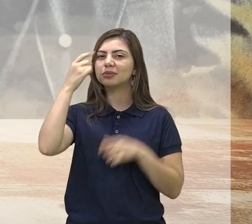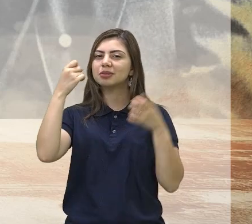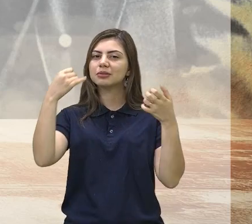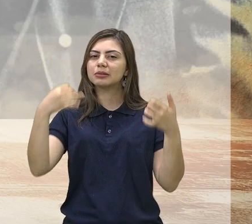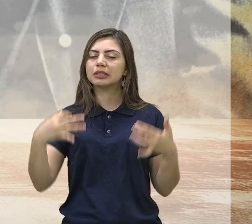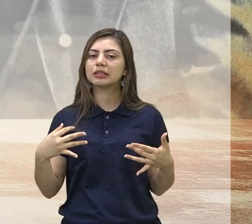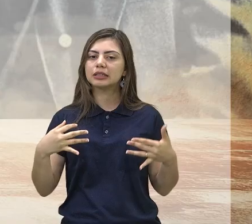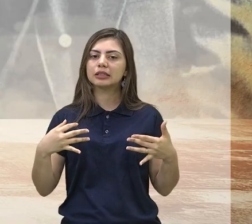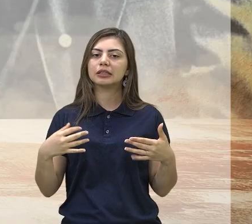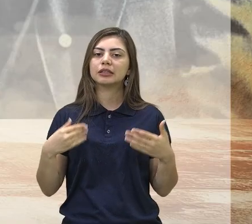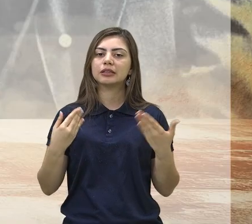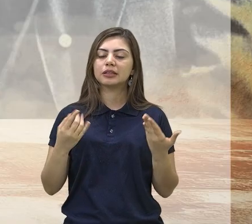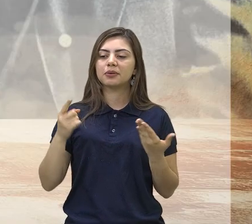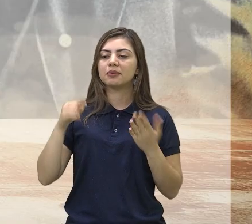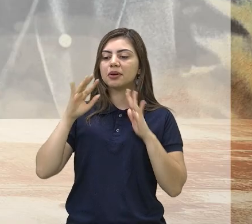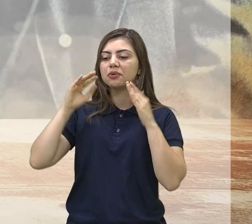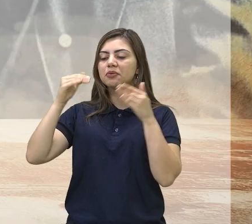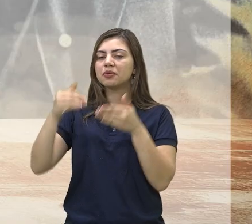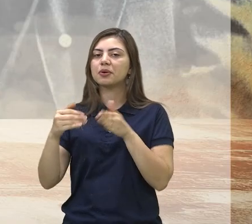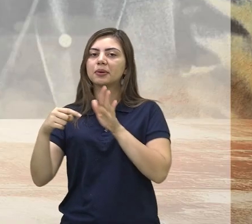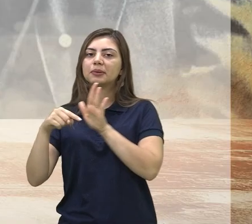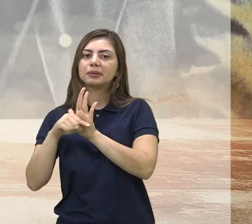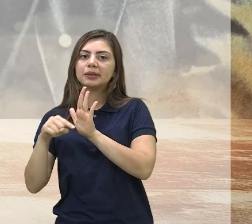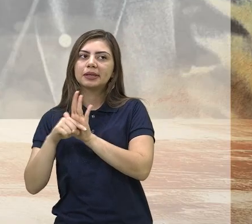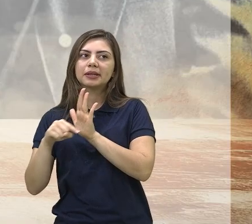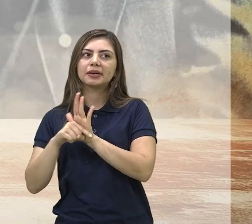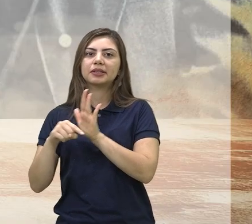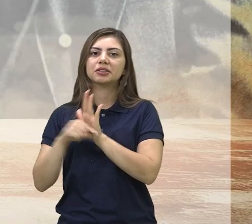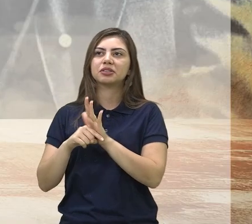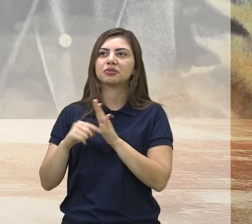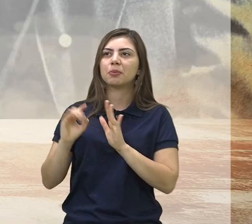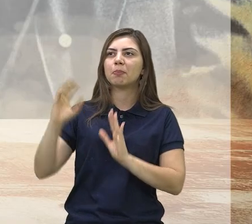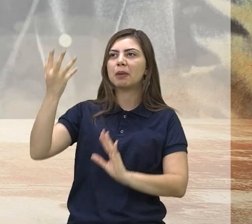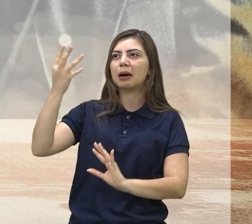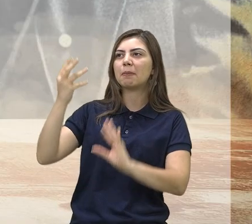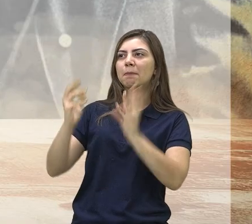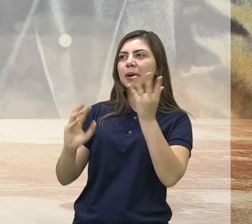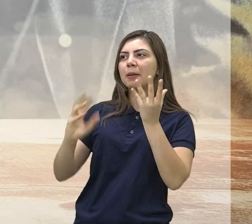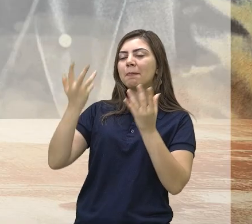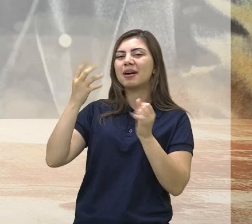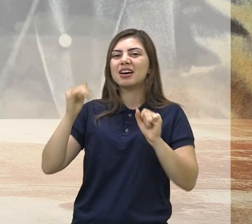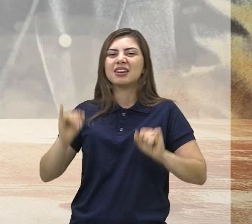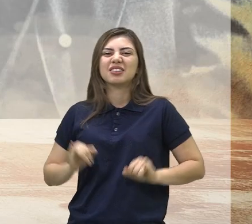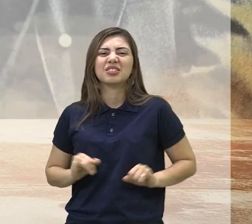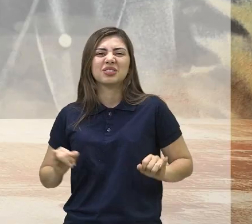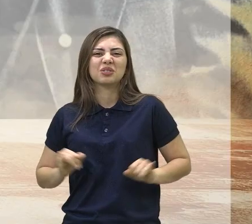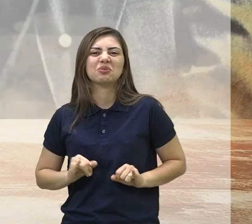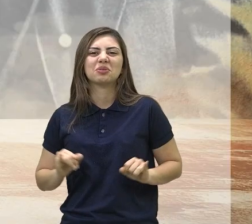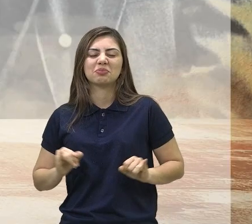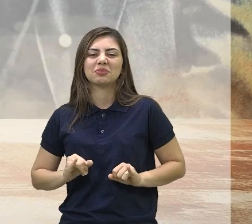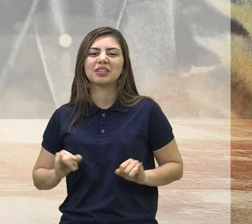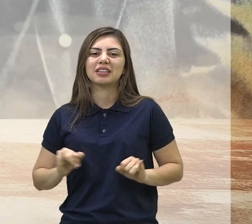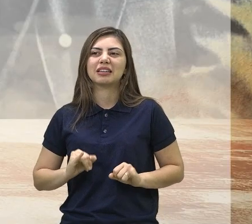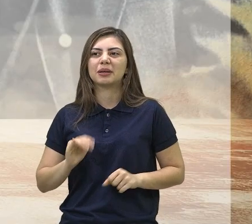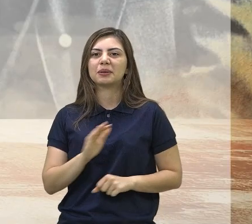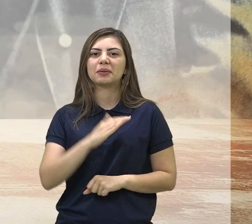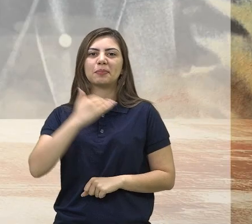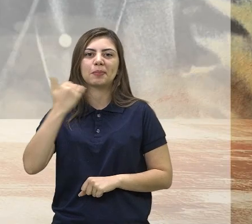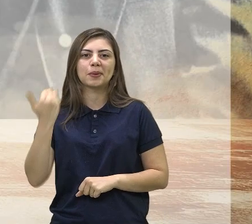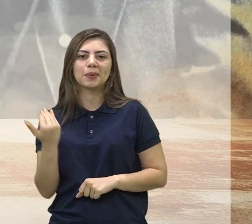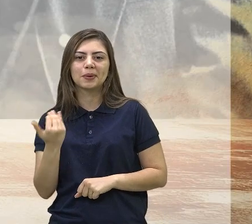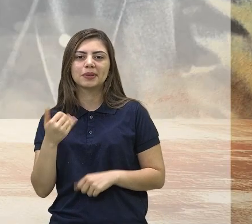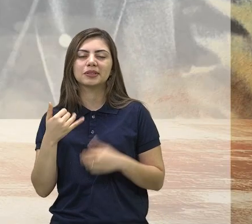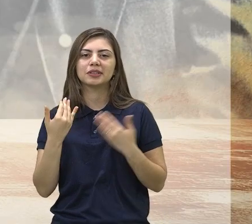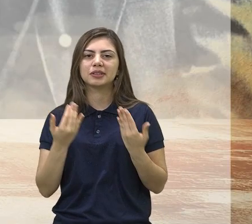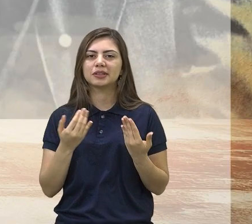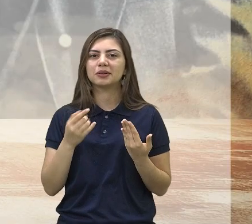vocês, tem um lado mais pessimista, sombrio, meio que um culto pela morte, né? Não é à toa que tem aqui a questão de